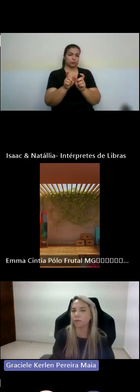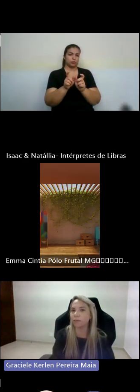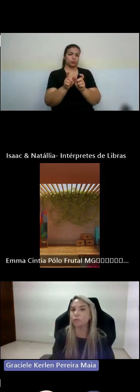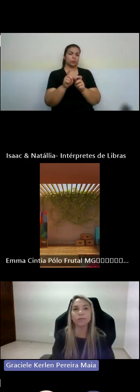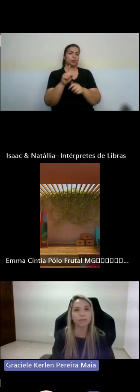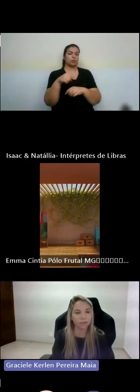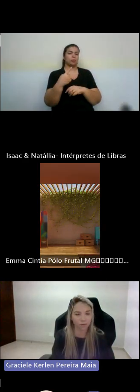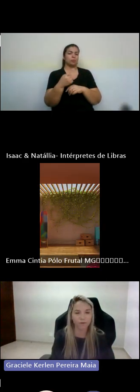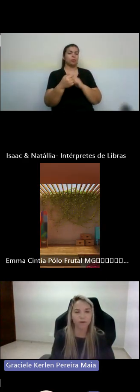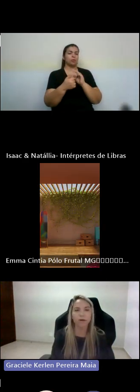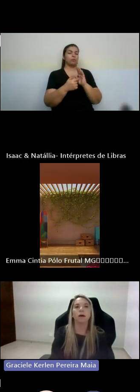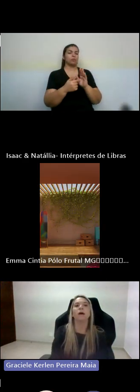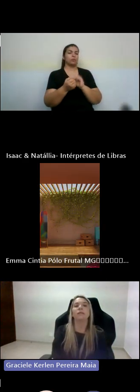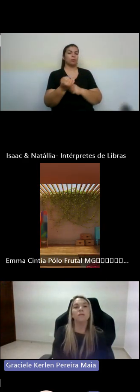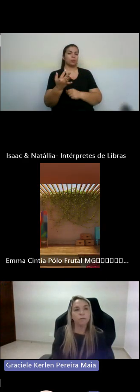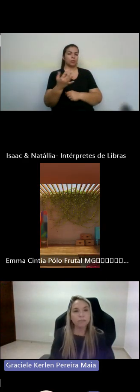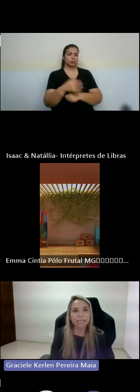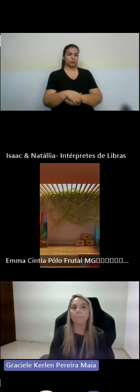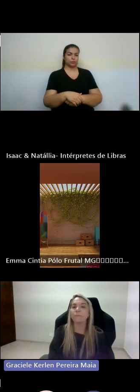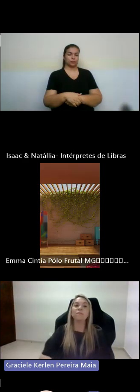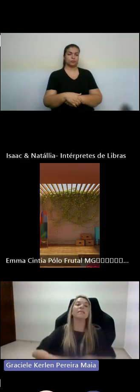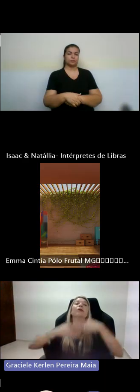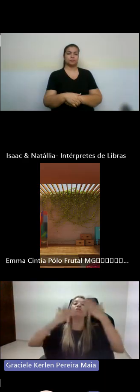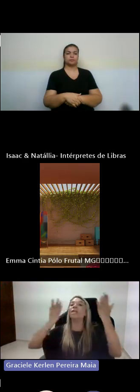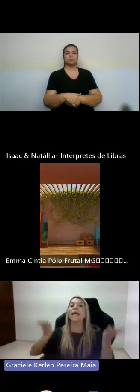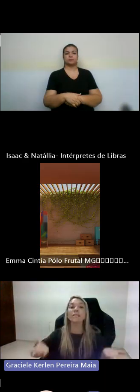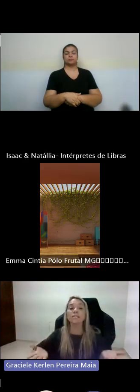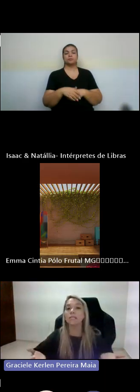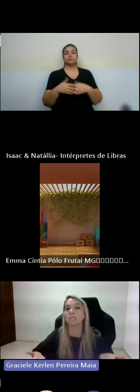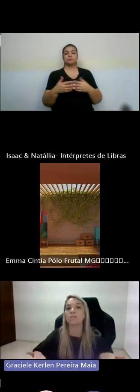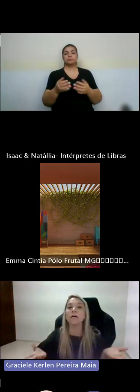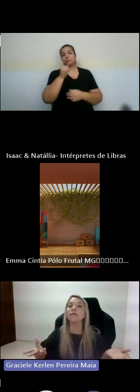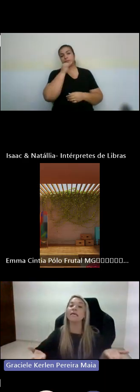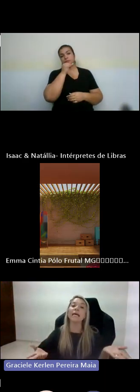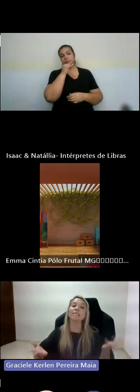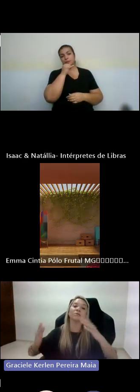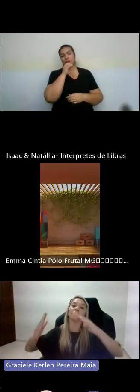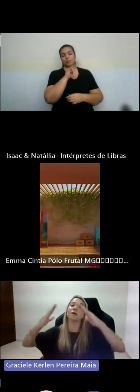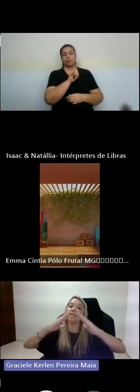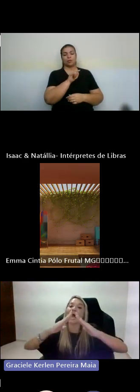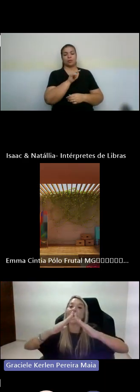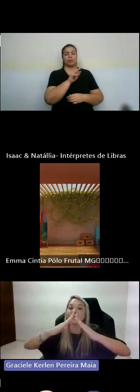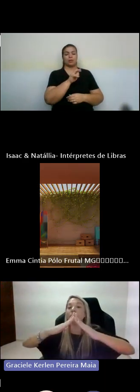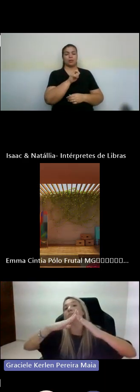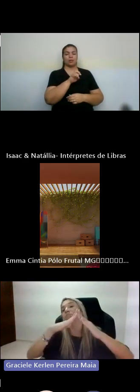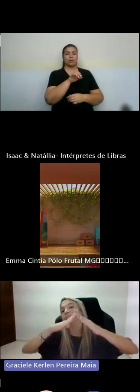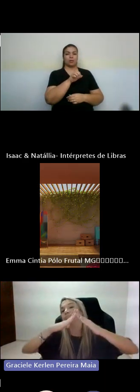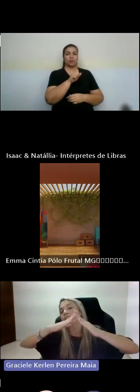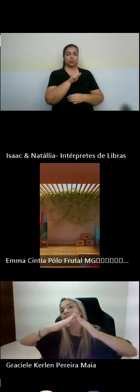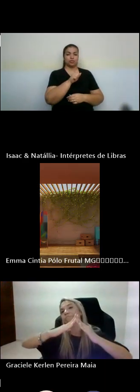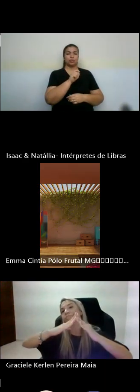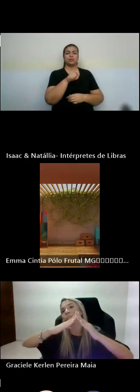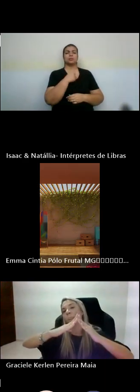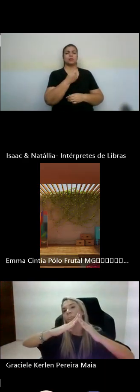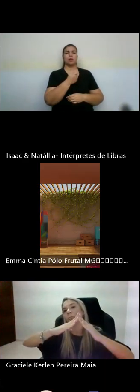vocês quantos que são. Então, vamos lá. O sinal de igreja, né, gente? O sinal da igreja é o sinal de casa.